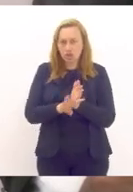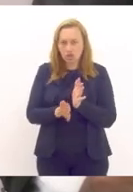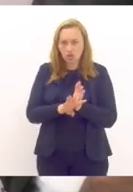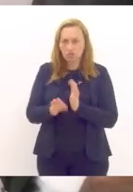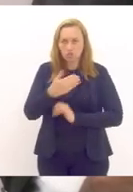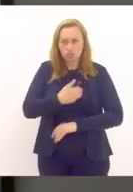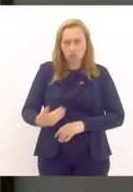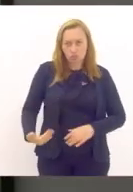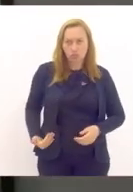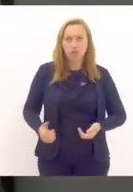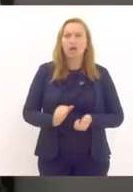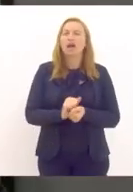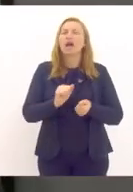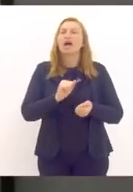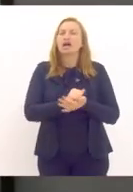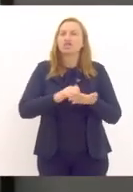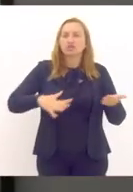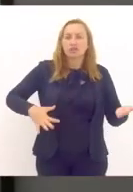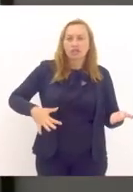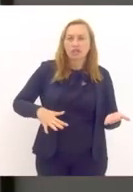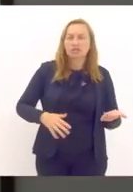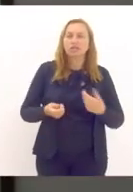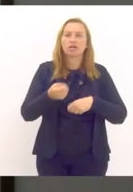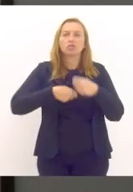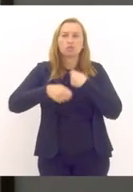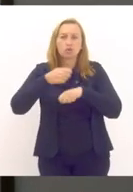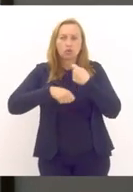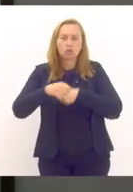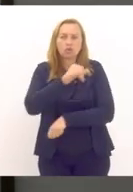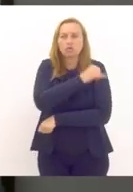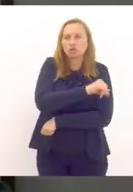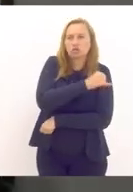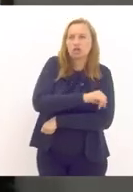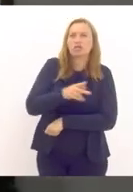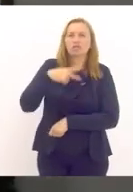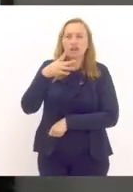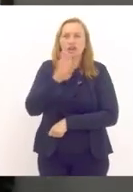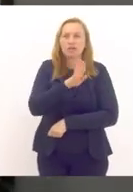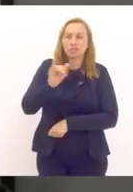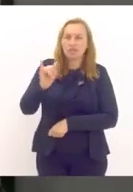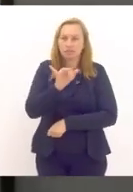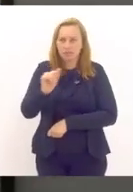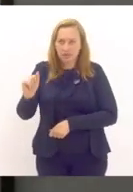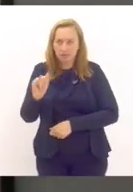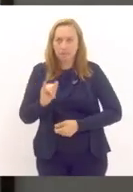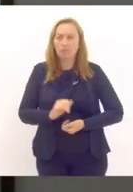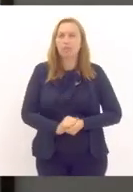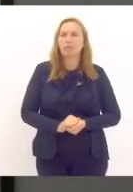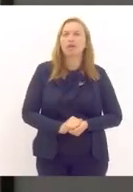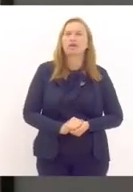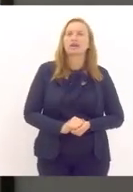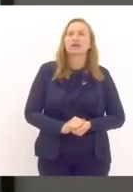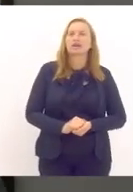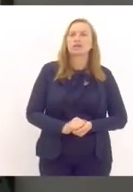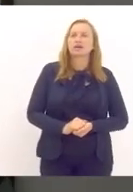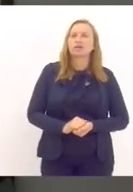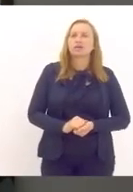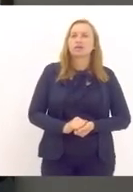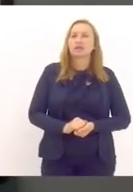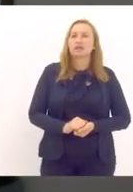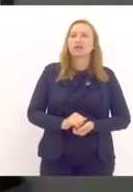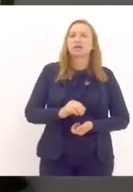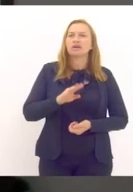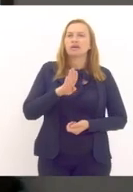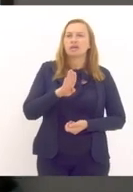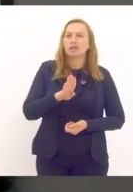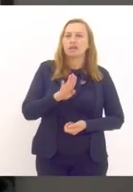A atividade econômica no Rio de Janeiro, eu falei do PIB nacional, a gente usando o IBCBR, que é um índice